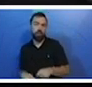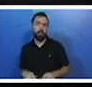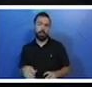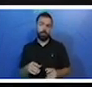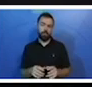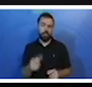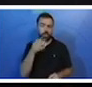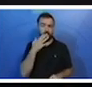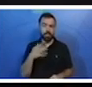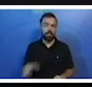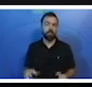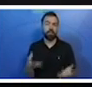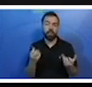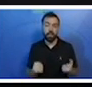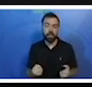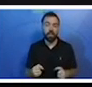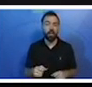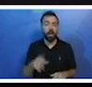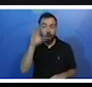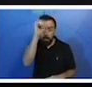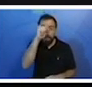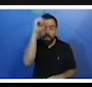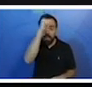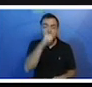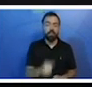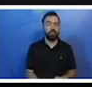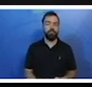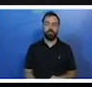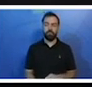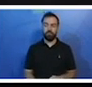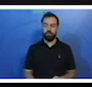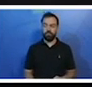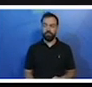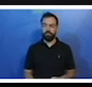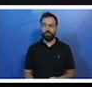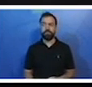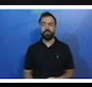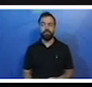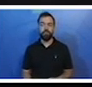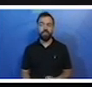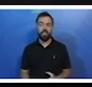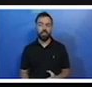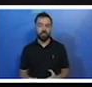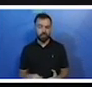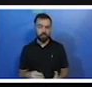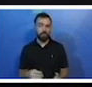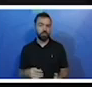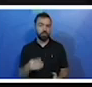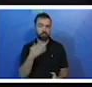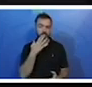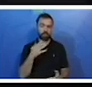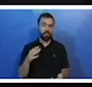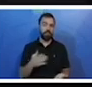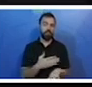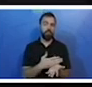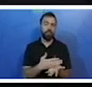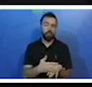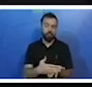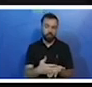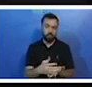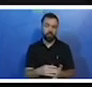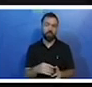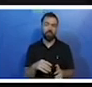é tão simples assim. Por quê? Essa criança ela nunca teve esse tipo de vivência. Então ela começa a praticar o ciclismo, praticar o